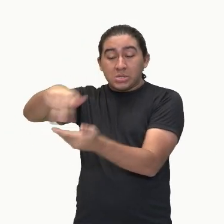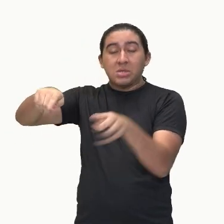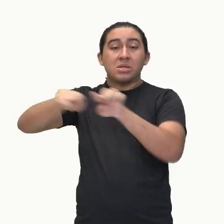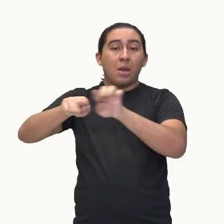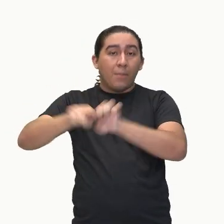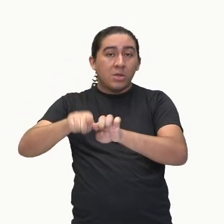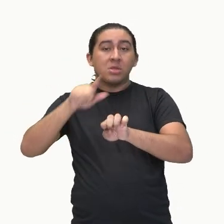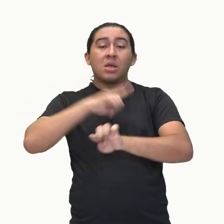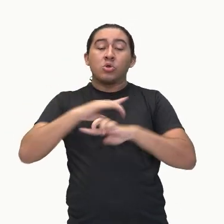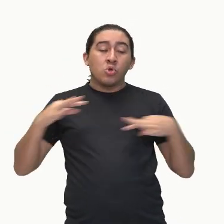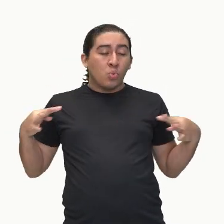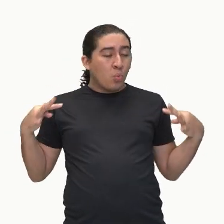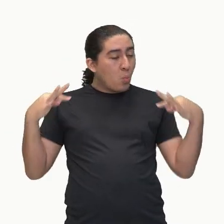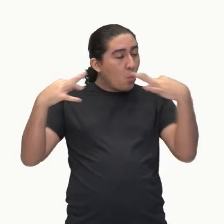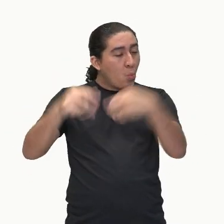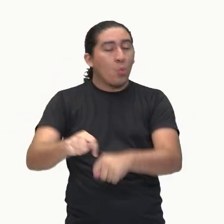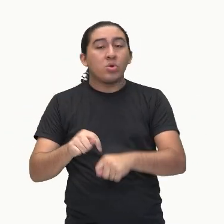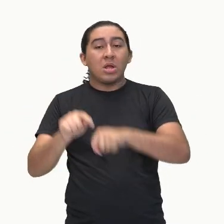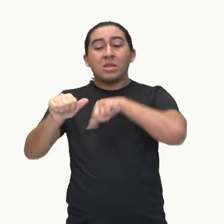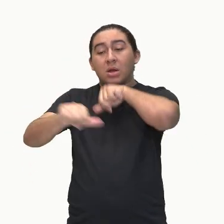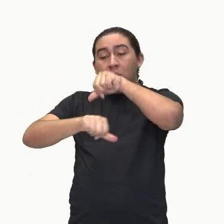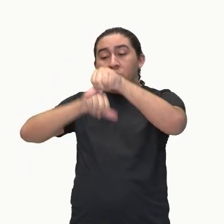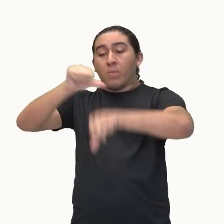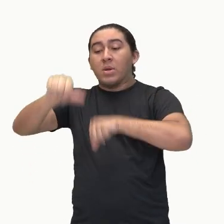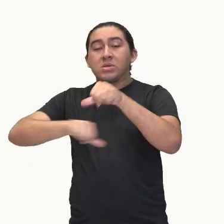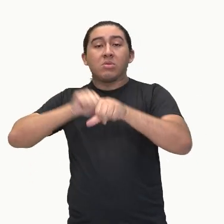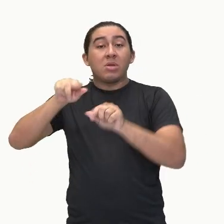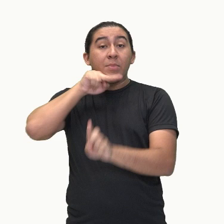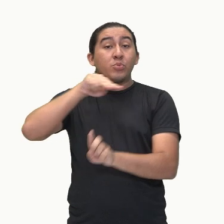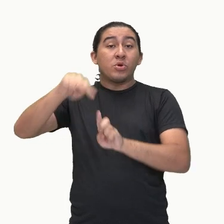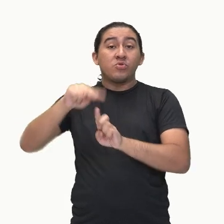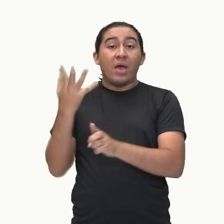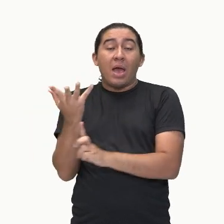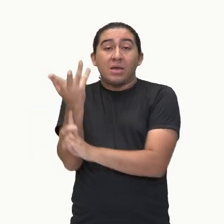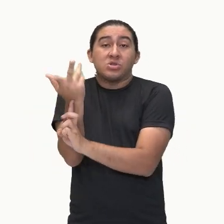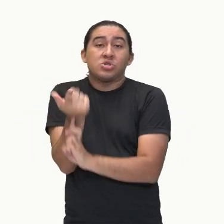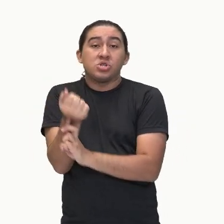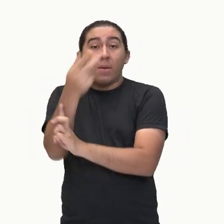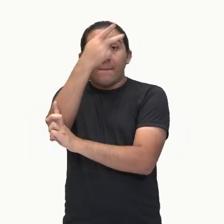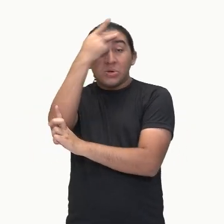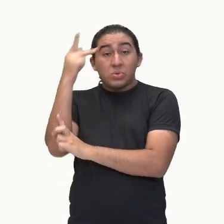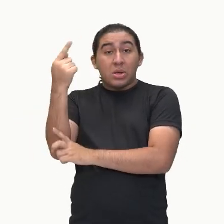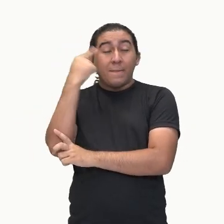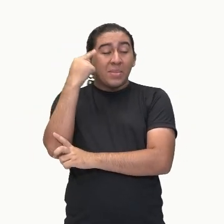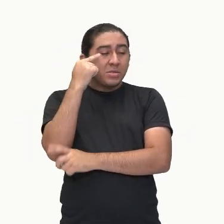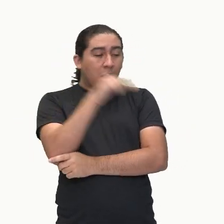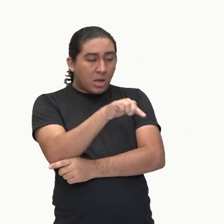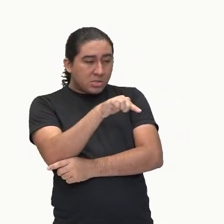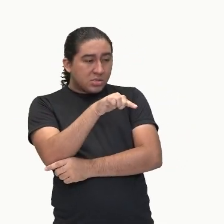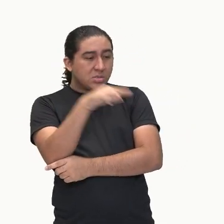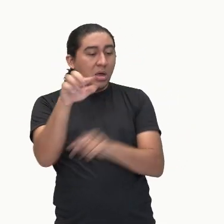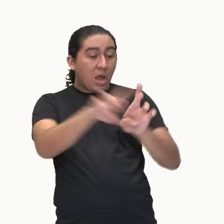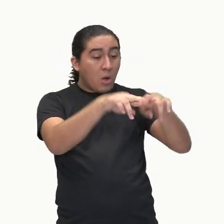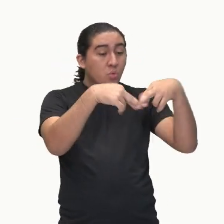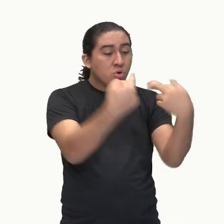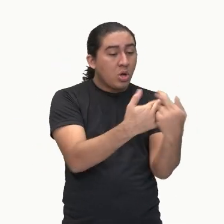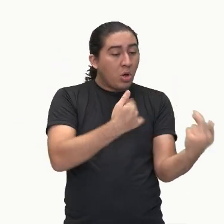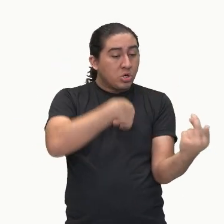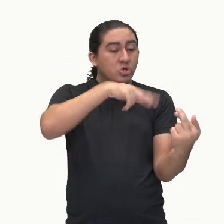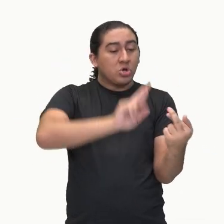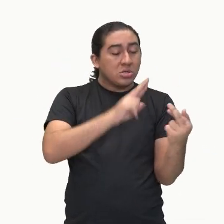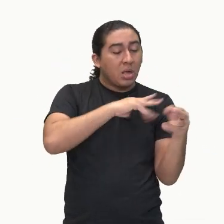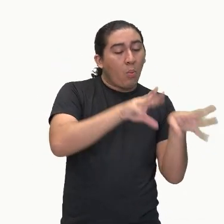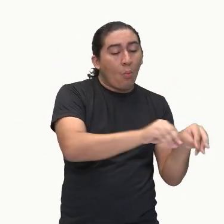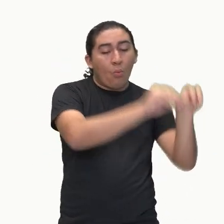compreensão e pelo olhar artístico da pessoa que vai trazer aquela interpretação